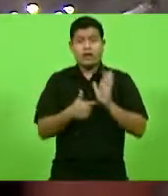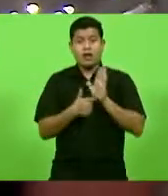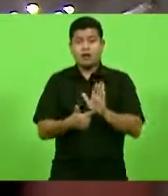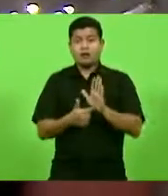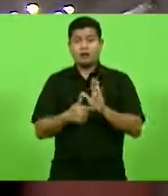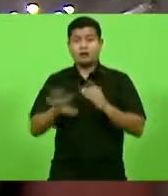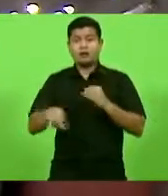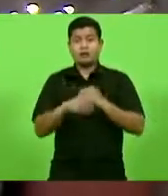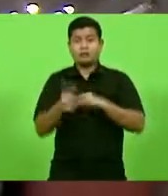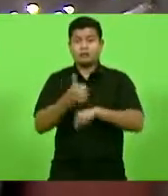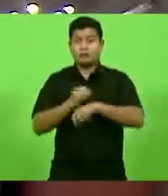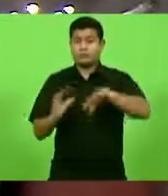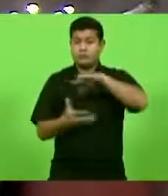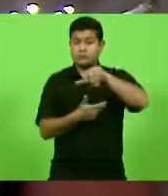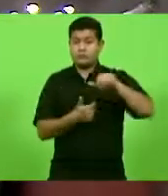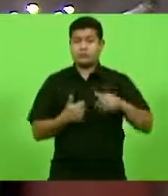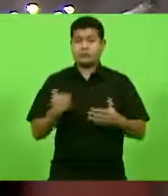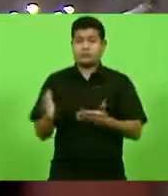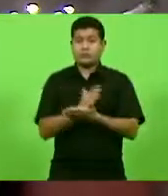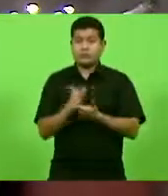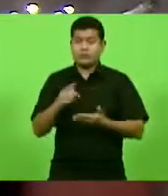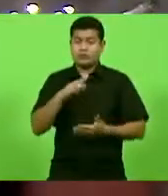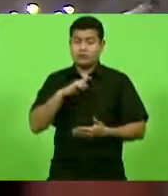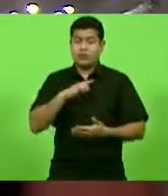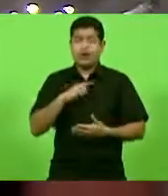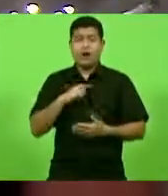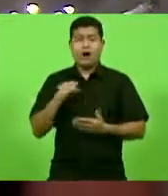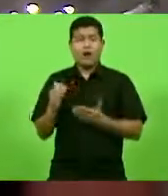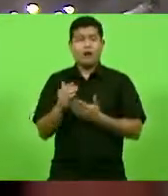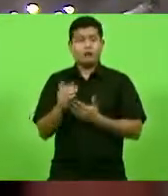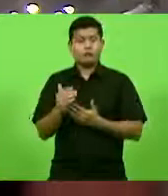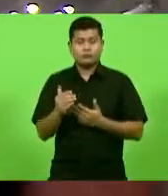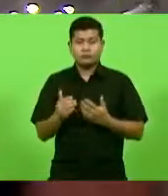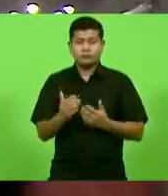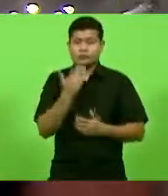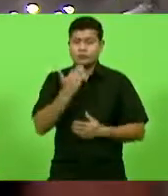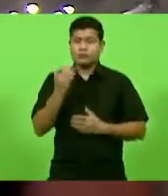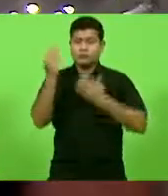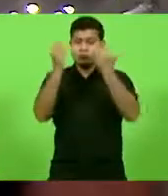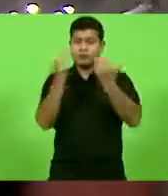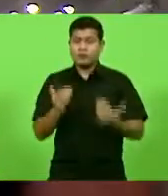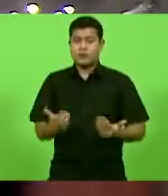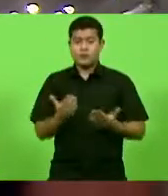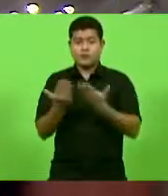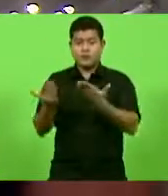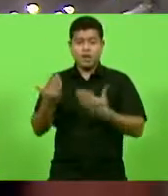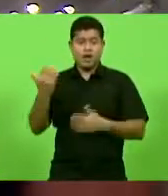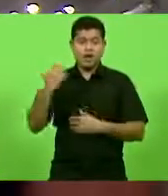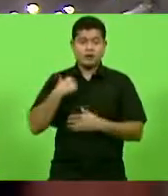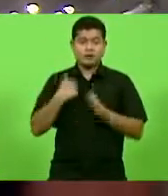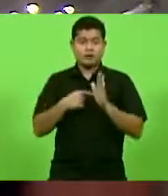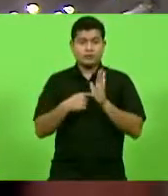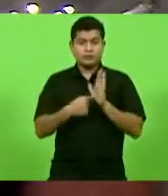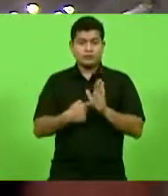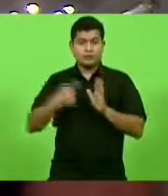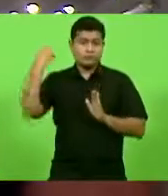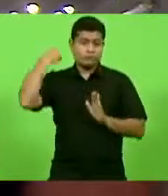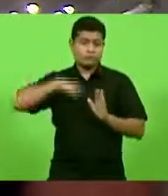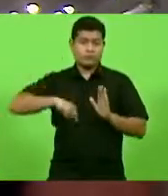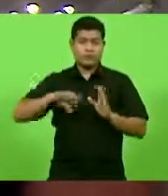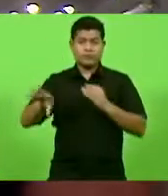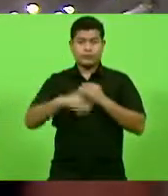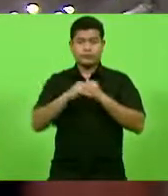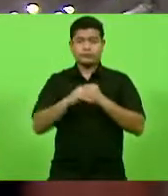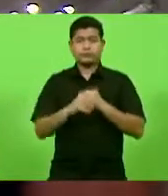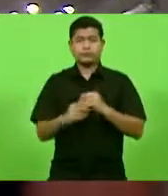mim, houve solicitação de vista dos senhores deputados, e o deputado Silvio Drevik apresentou uma emenda,